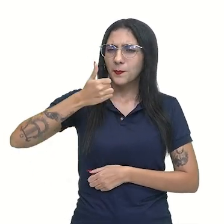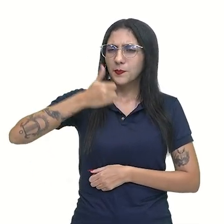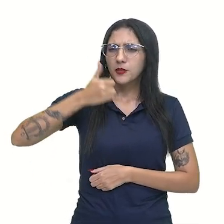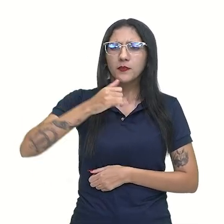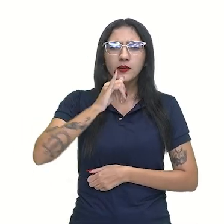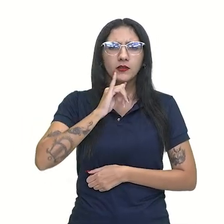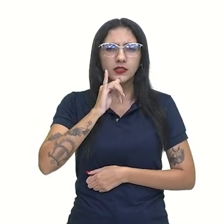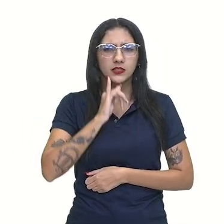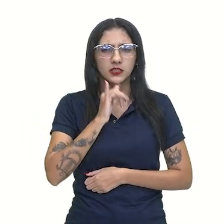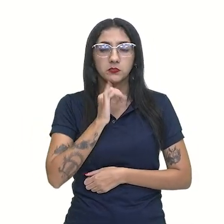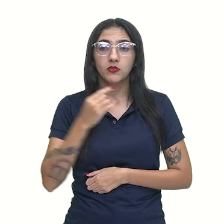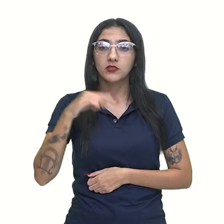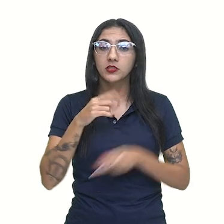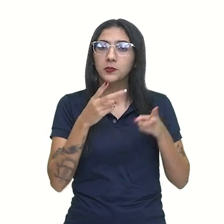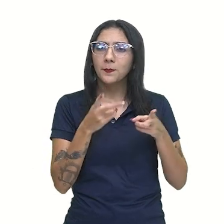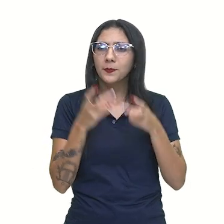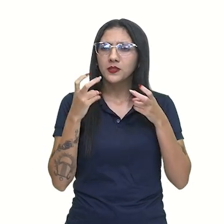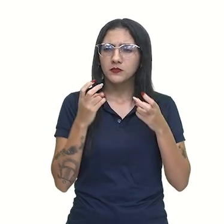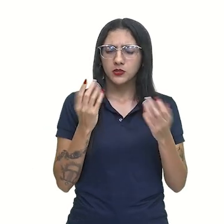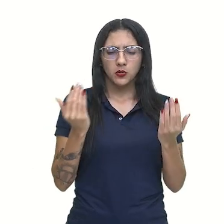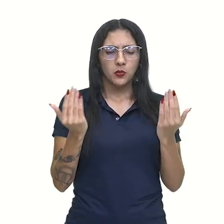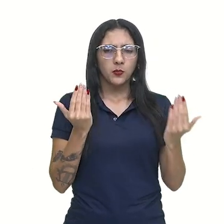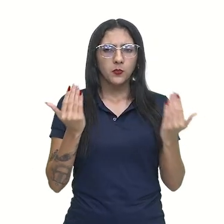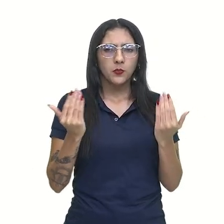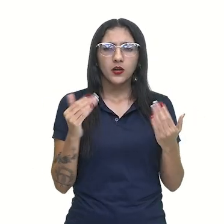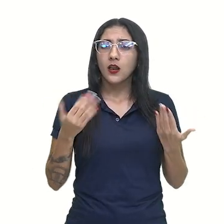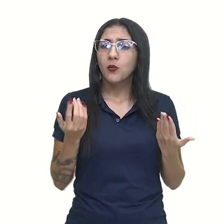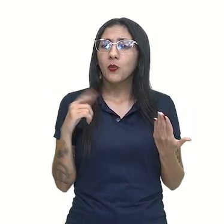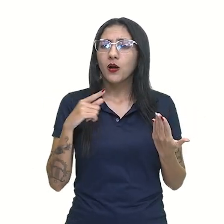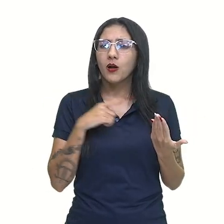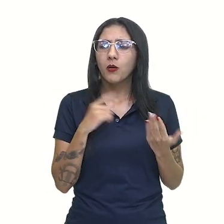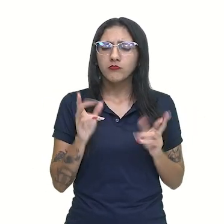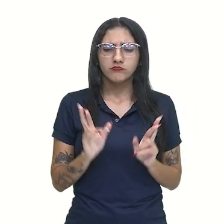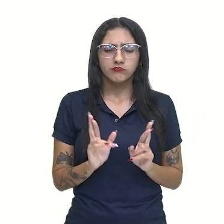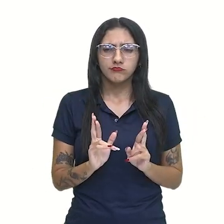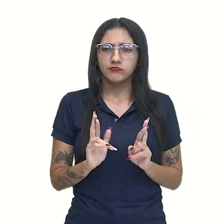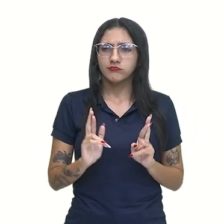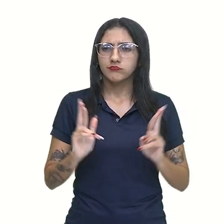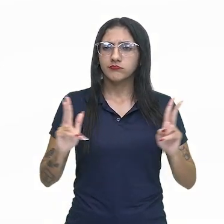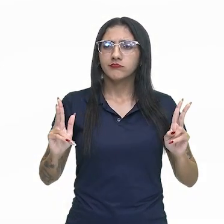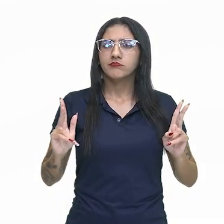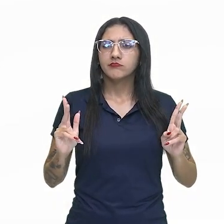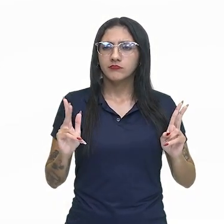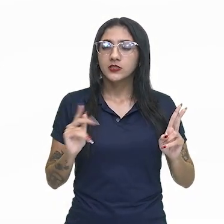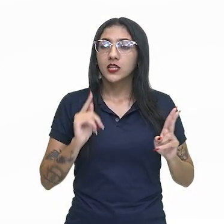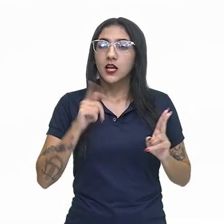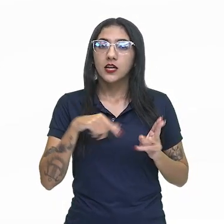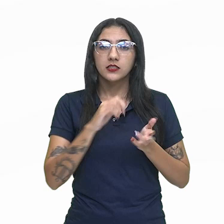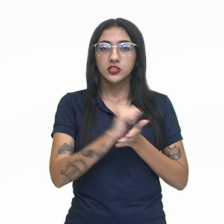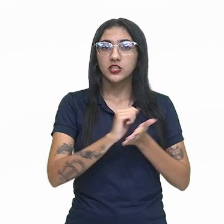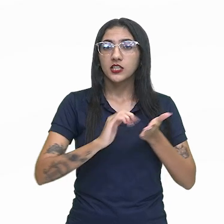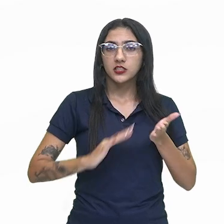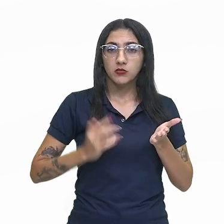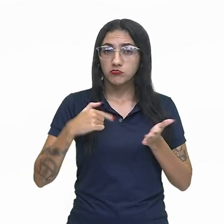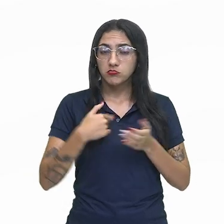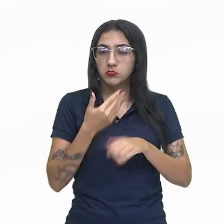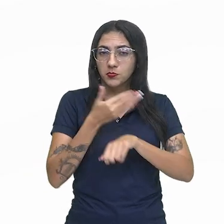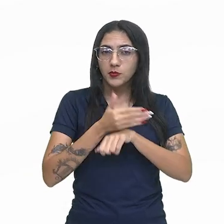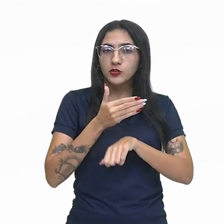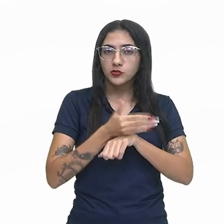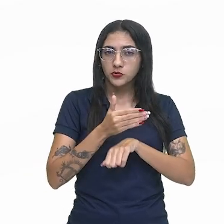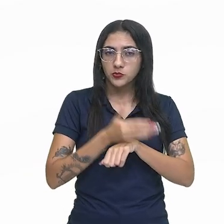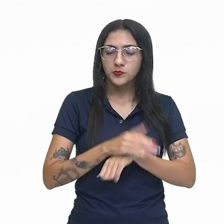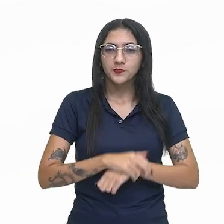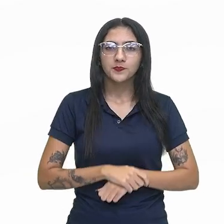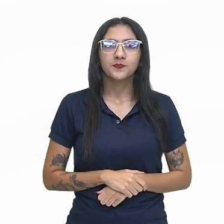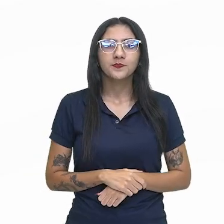perceber, então, a principal diferença para essas questões que nós fizemos aqui desses exemplos, tá bom?